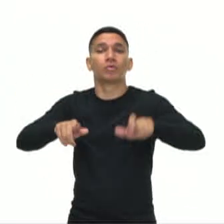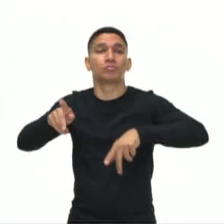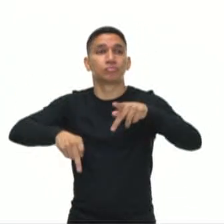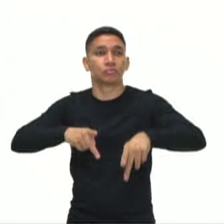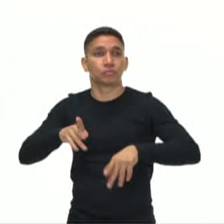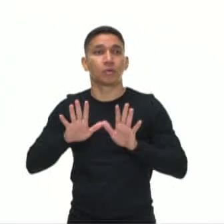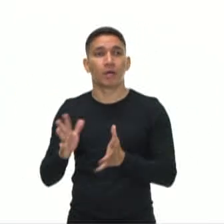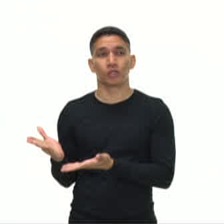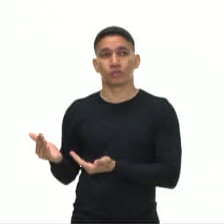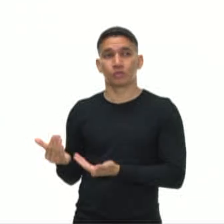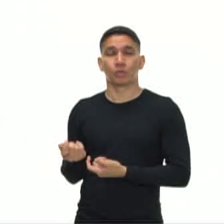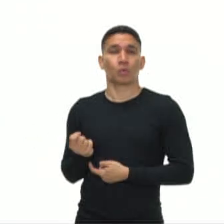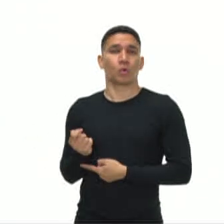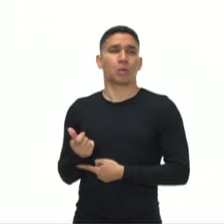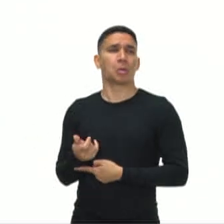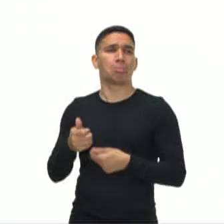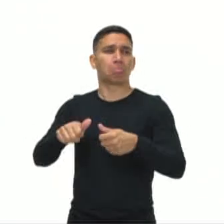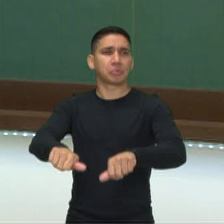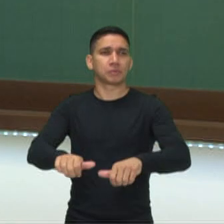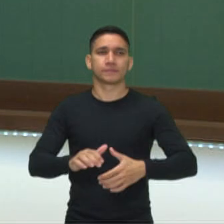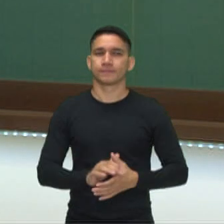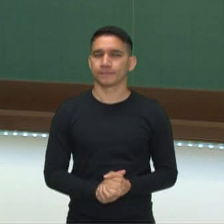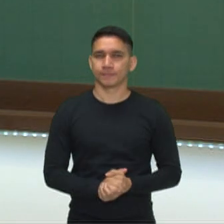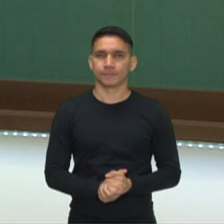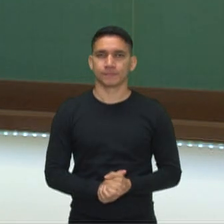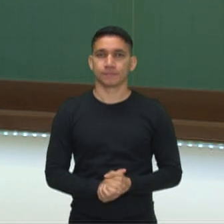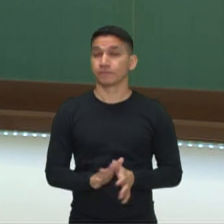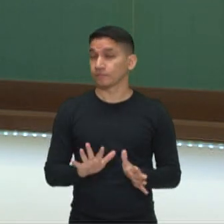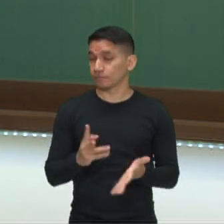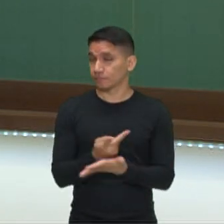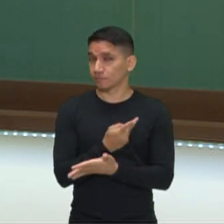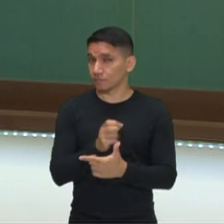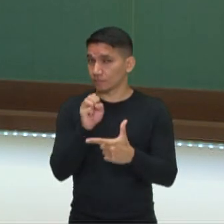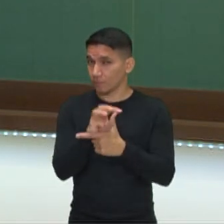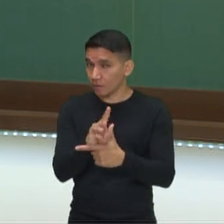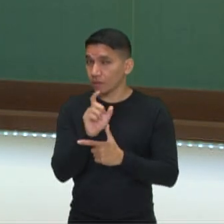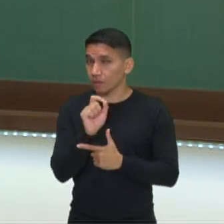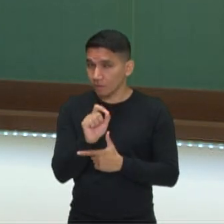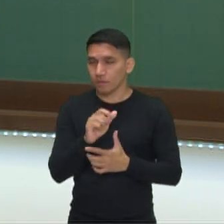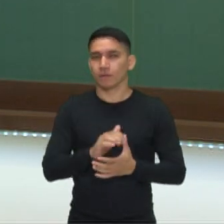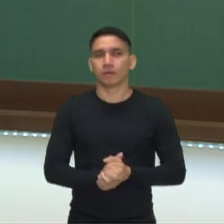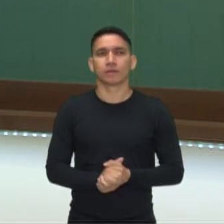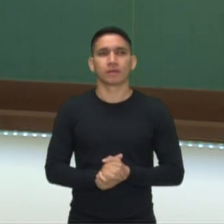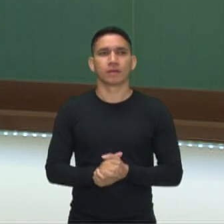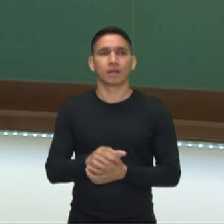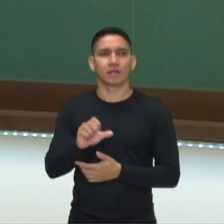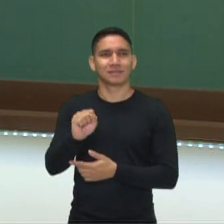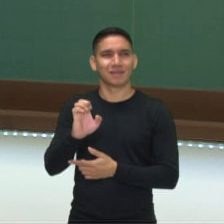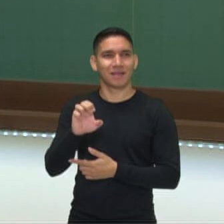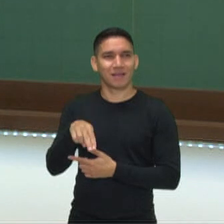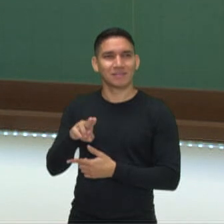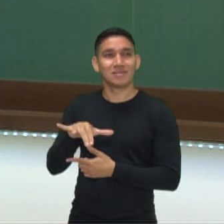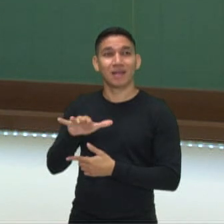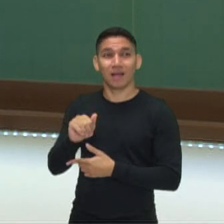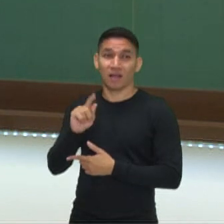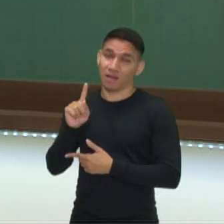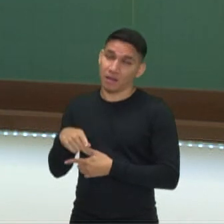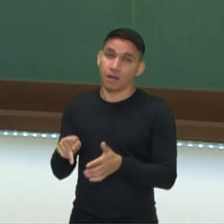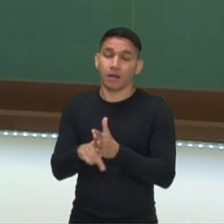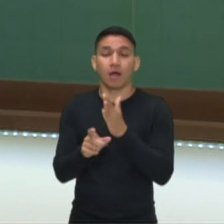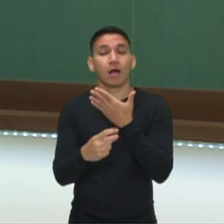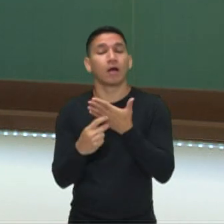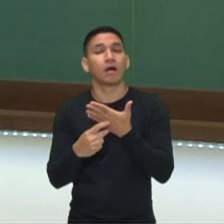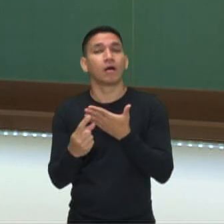defensor da cultura, lamenta. Gente, tem um aspecto bem triste. Sêneca, ele também foi um dos grandes autores reconhecidos